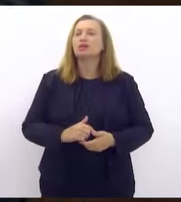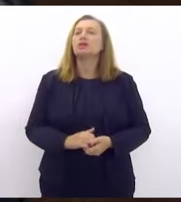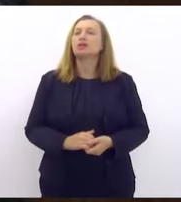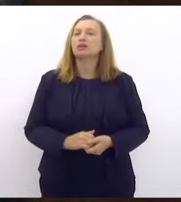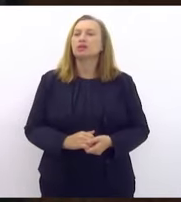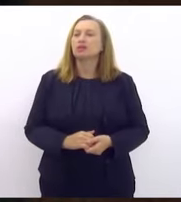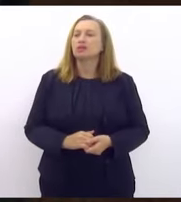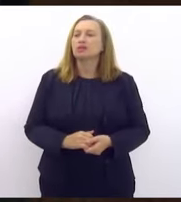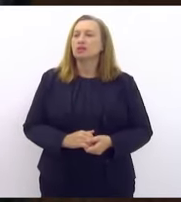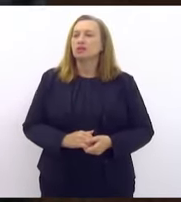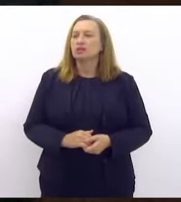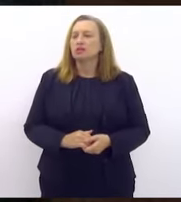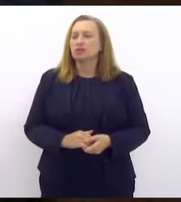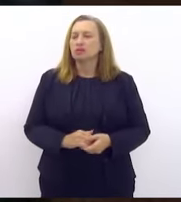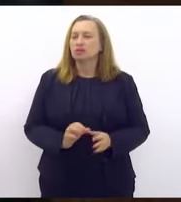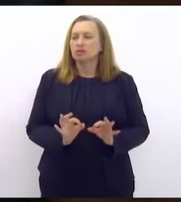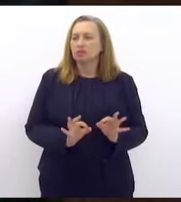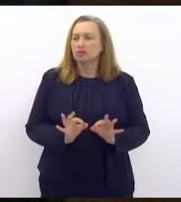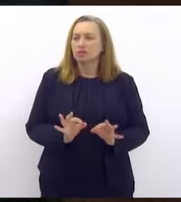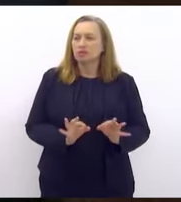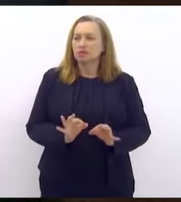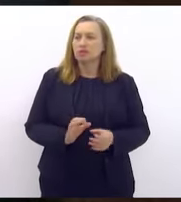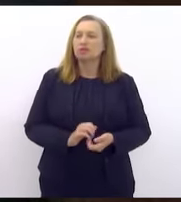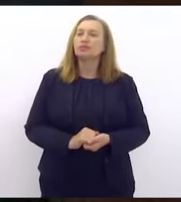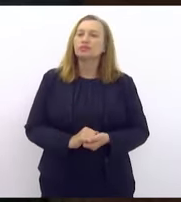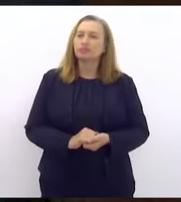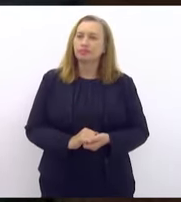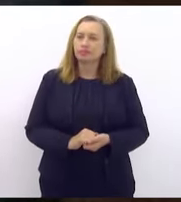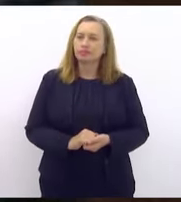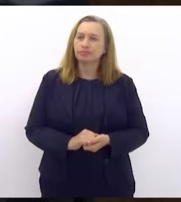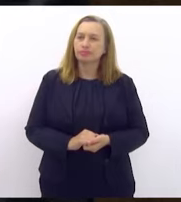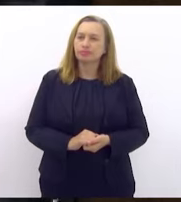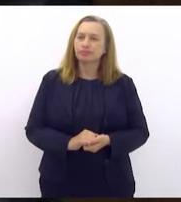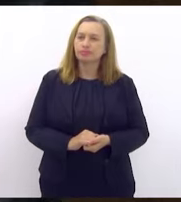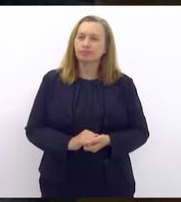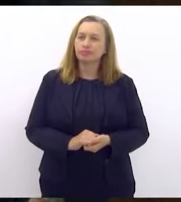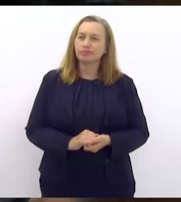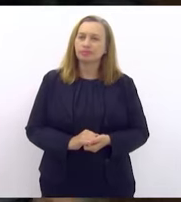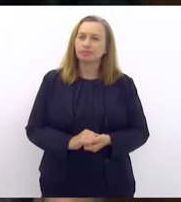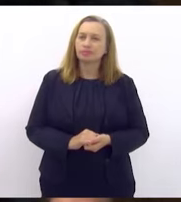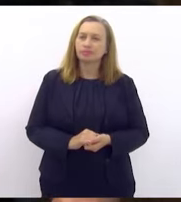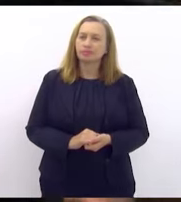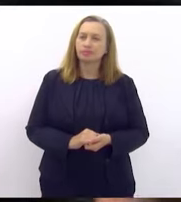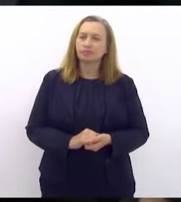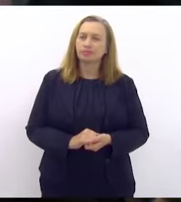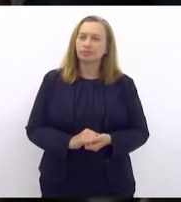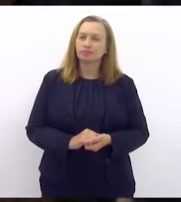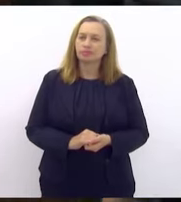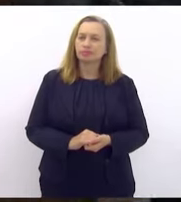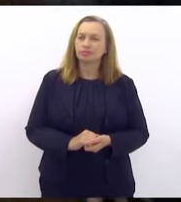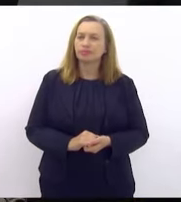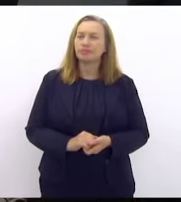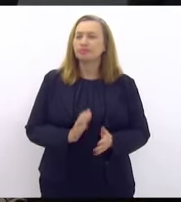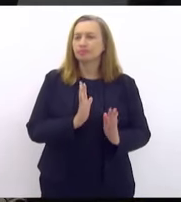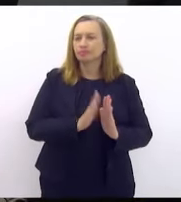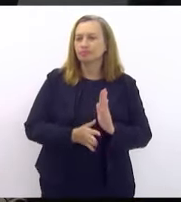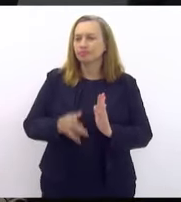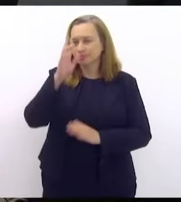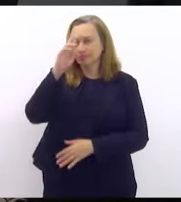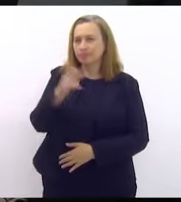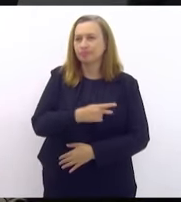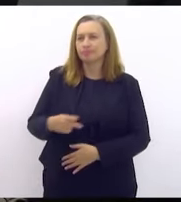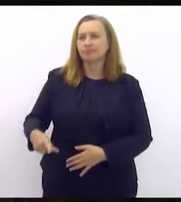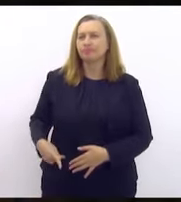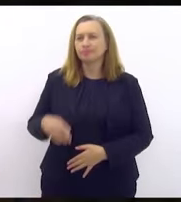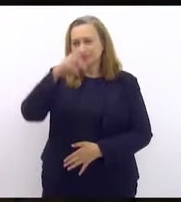aí o pai, a mãe, fique ali num conforto mais adequado. Mas, mais uma vez, parabéns pela iniciativa. Pela ordem, presidente. Tia